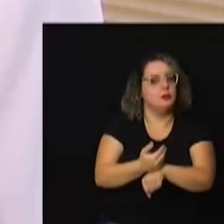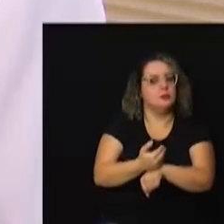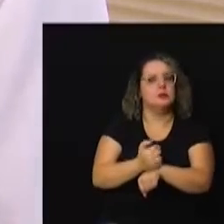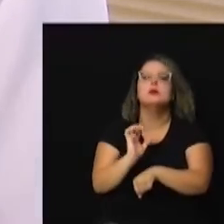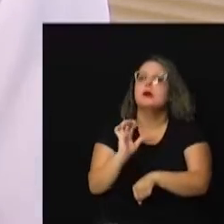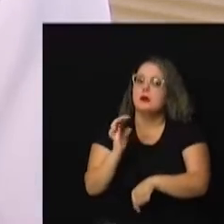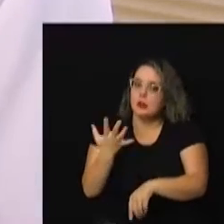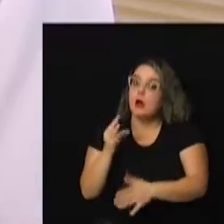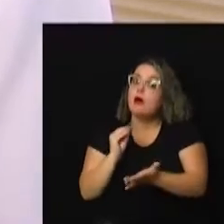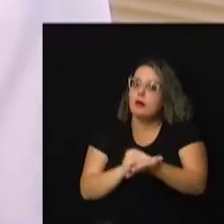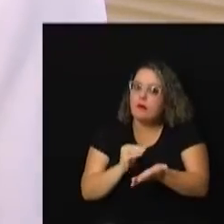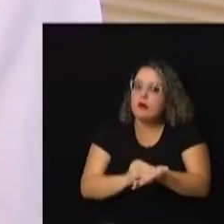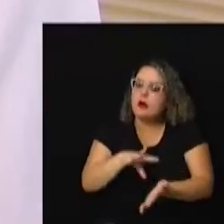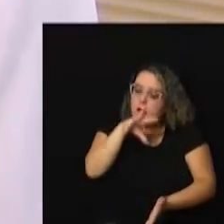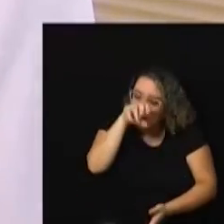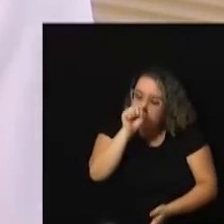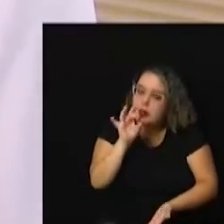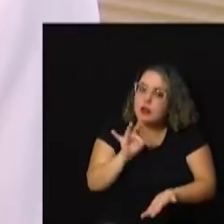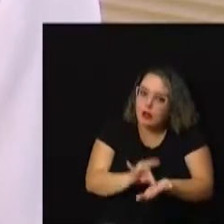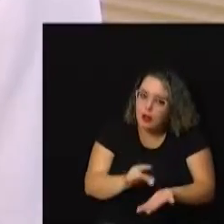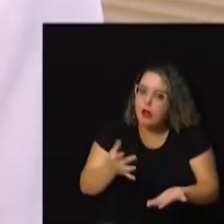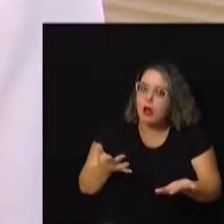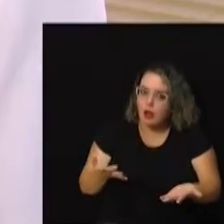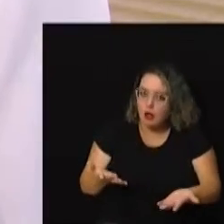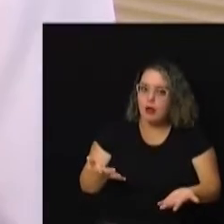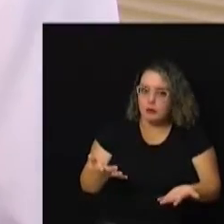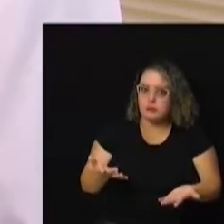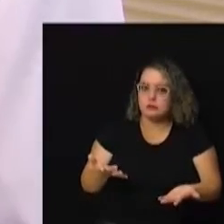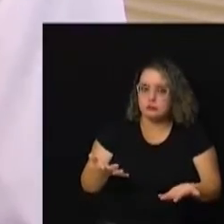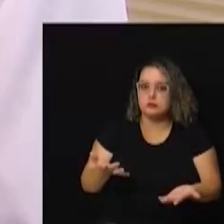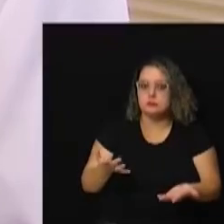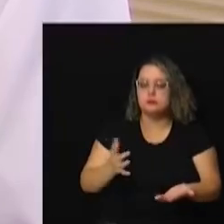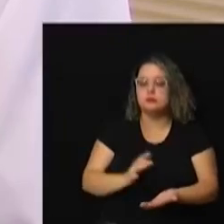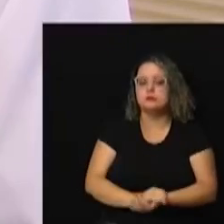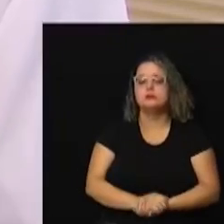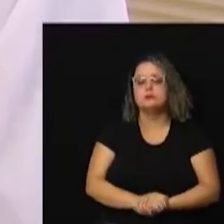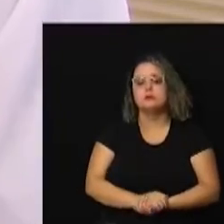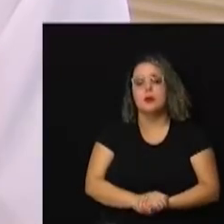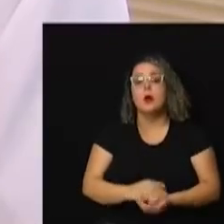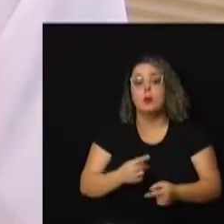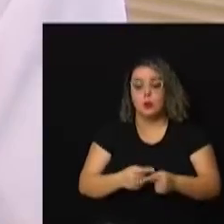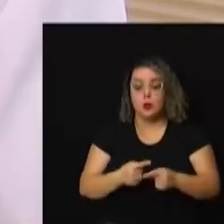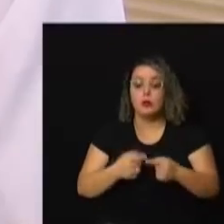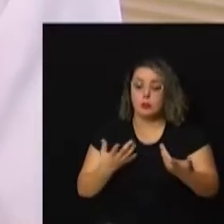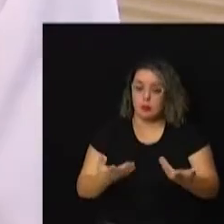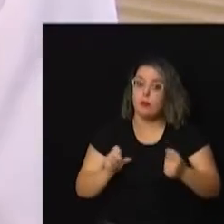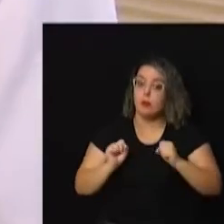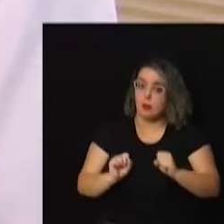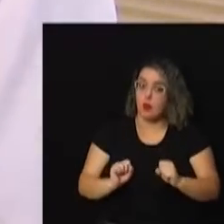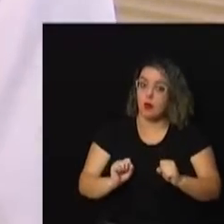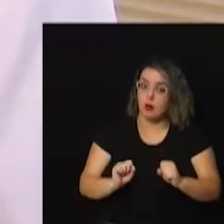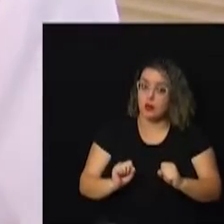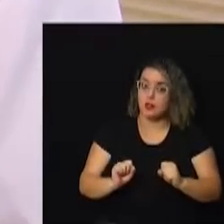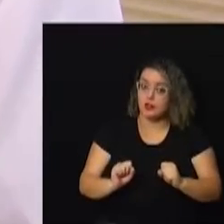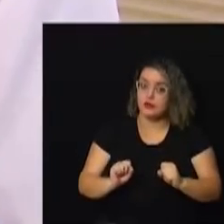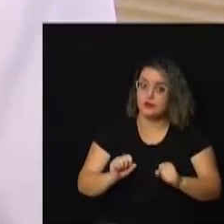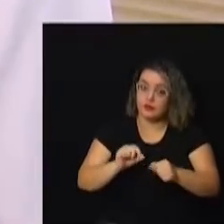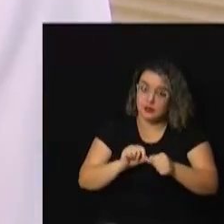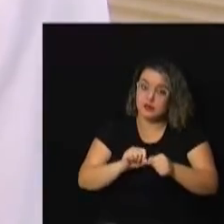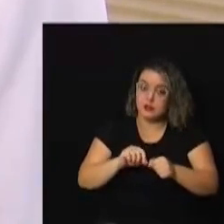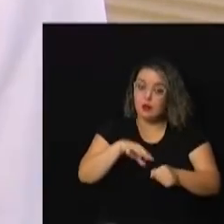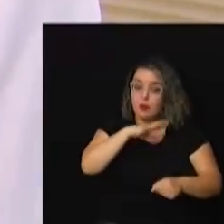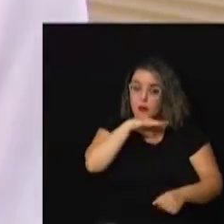desconforto respiratório quando tem as crises. Pelo jeito, essa é uma doença grave, se não cuidar, pode levar à morte do animalzinho?